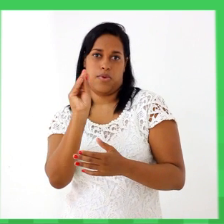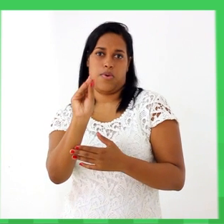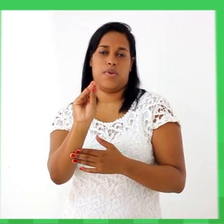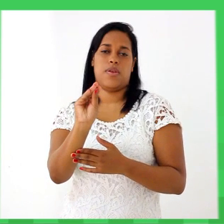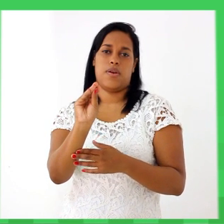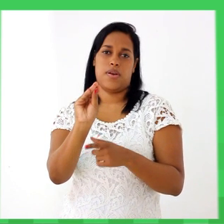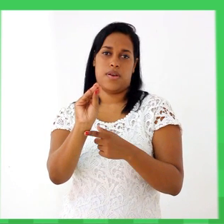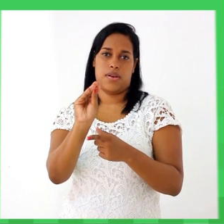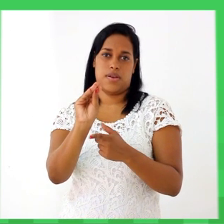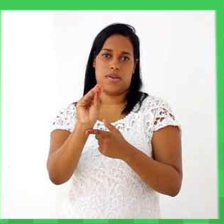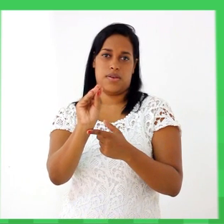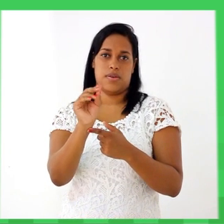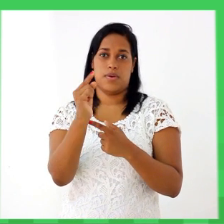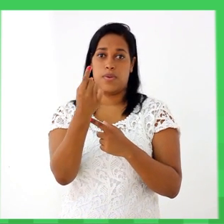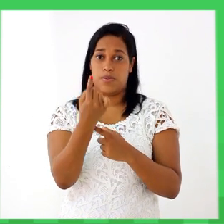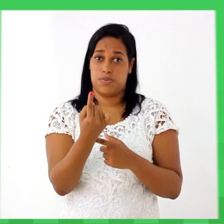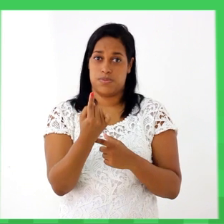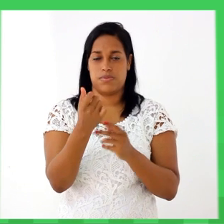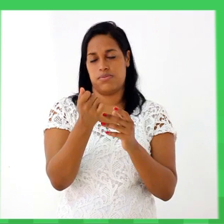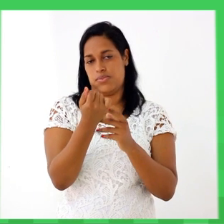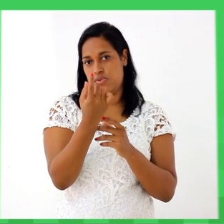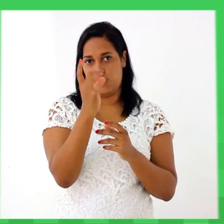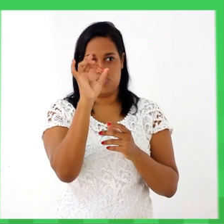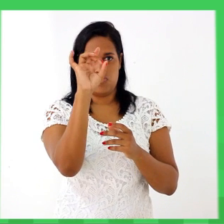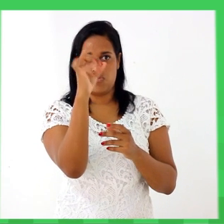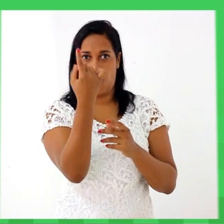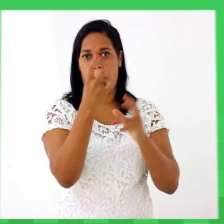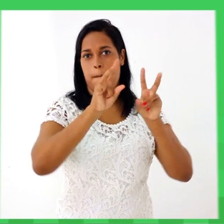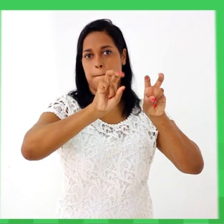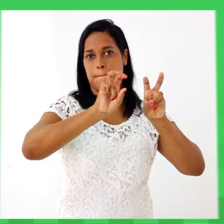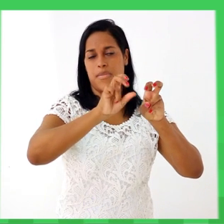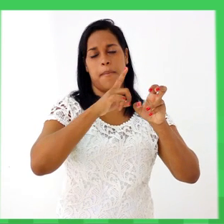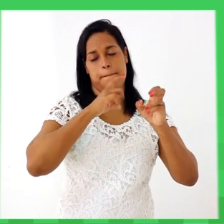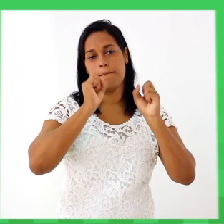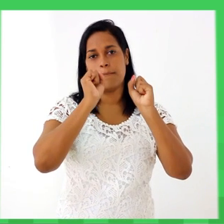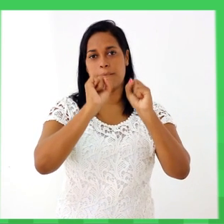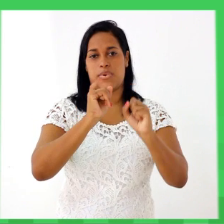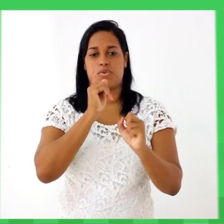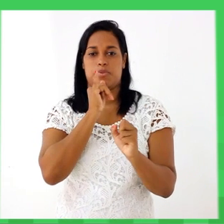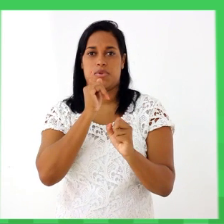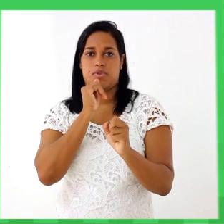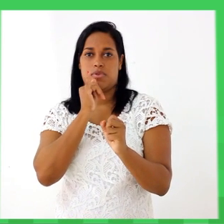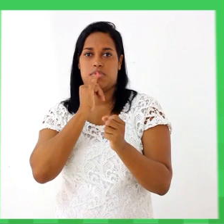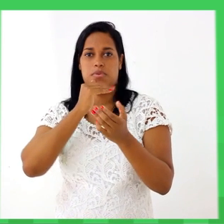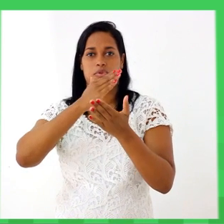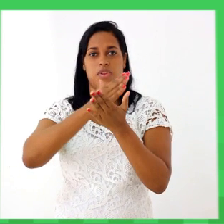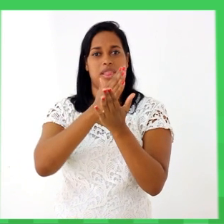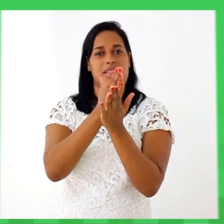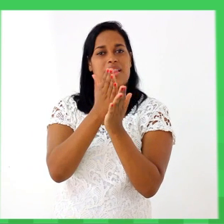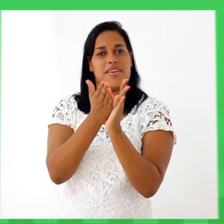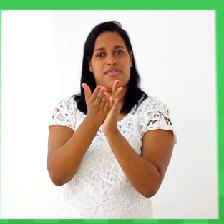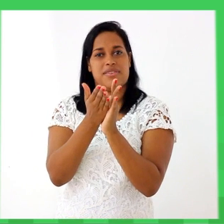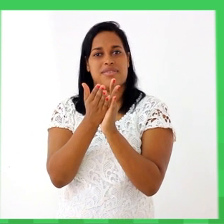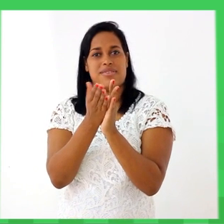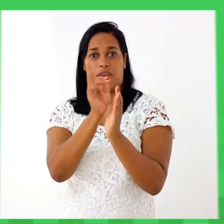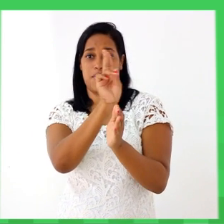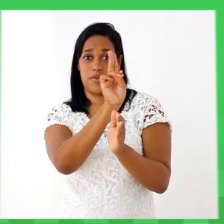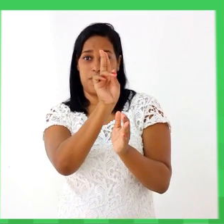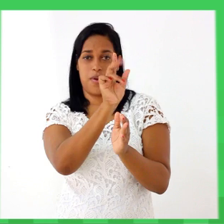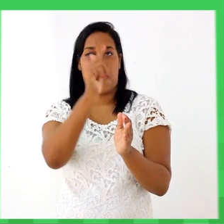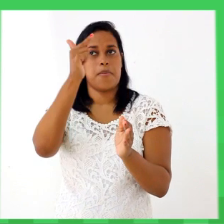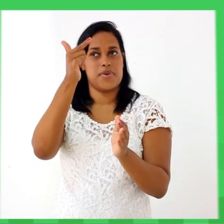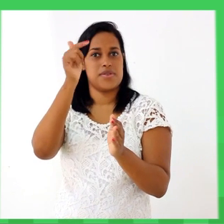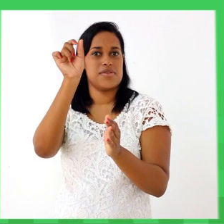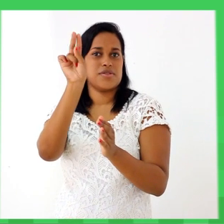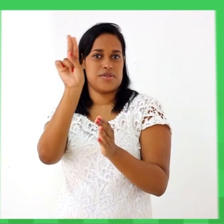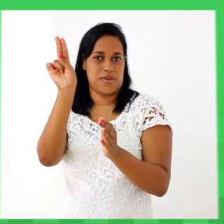um atributo só, eu posso subdividir esse atributo em subpartes, que é o caso do nome,